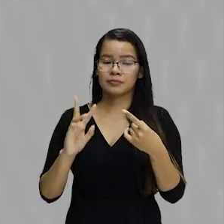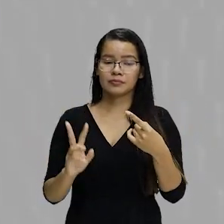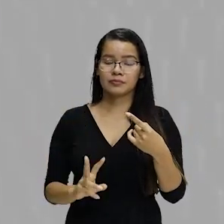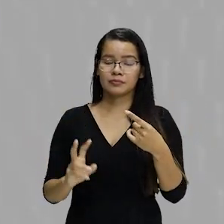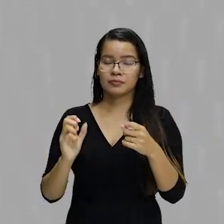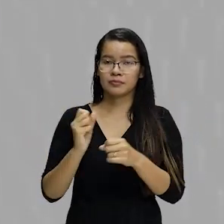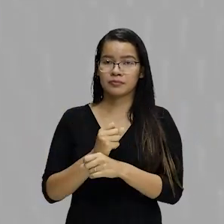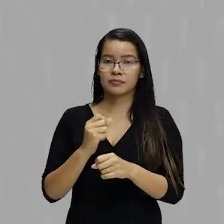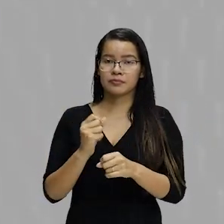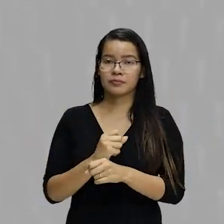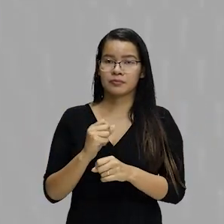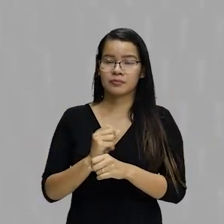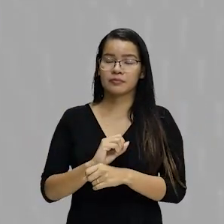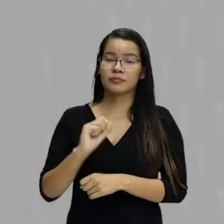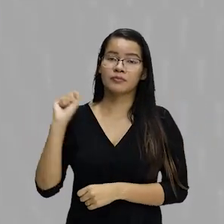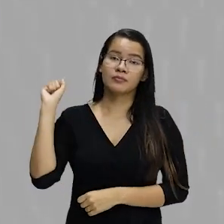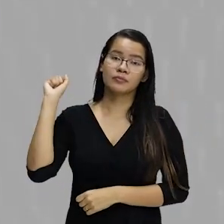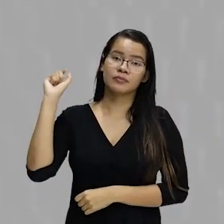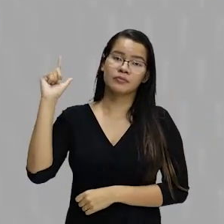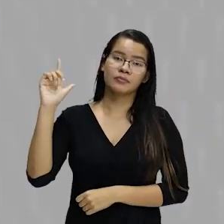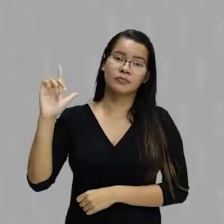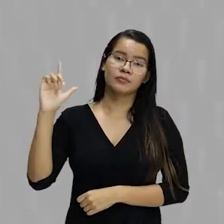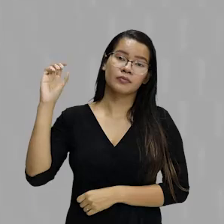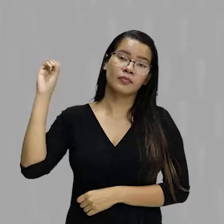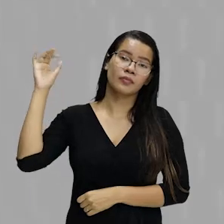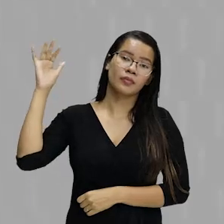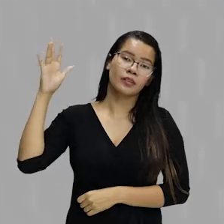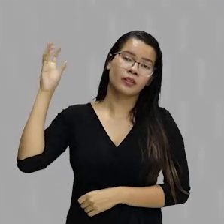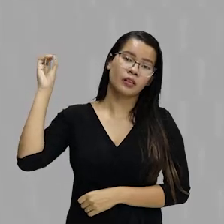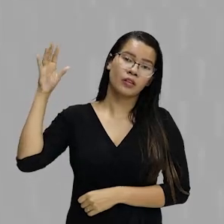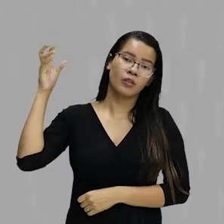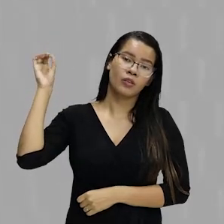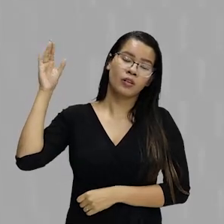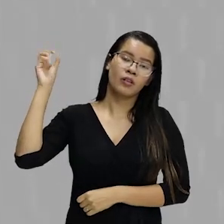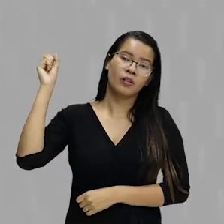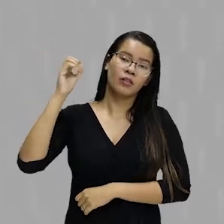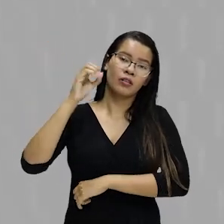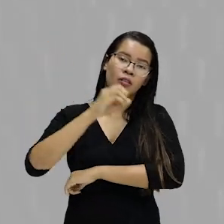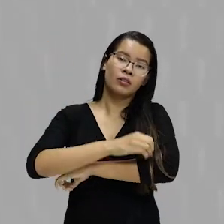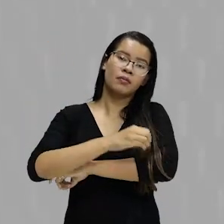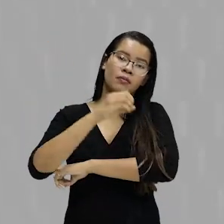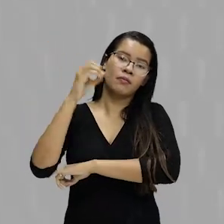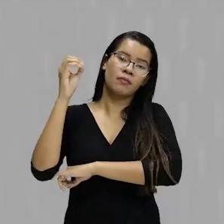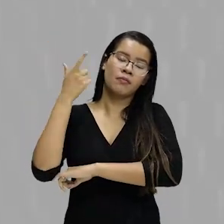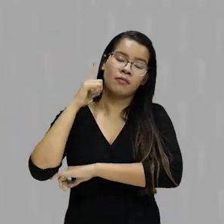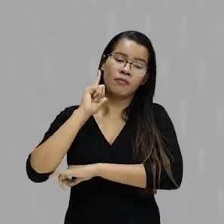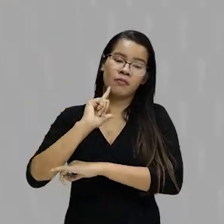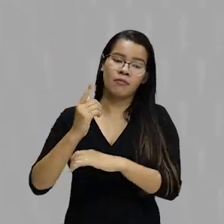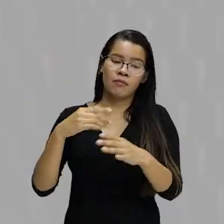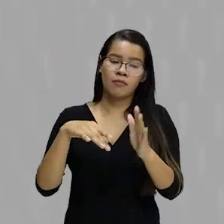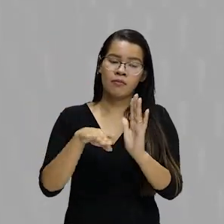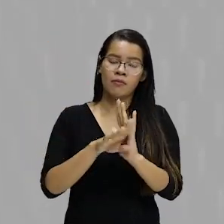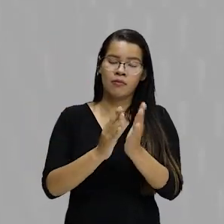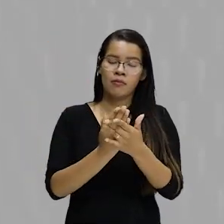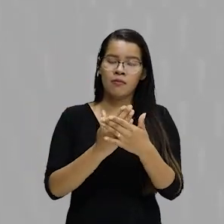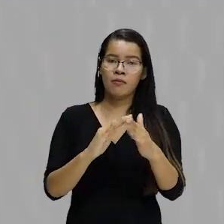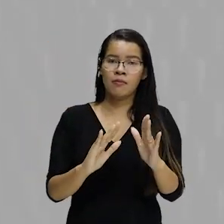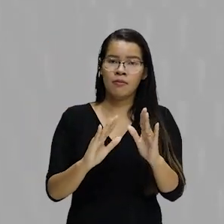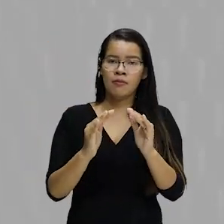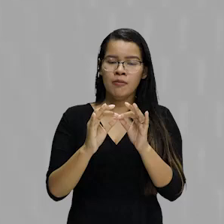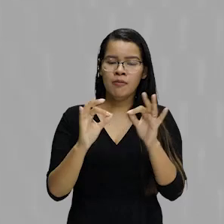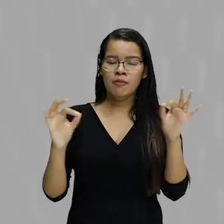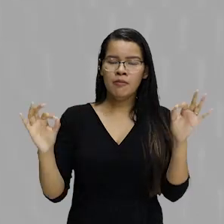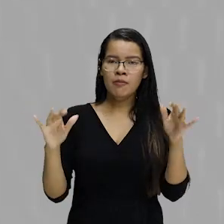quando ela entra pela porta, né, pelo portal, ela consegue chegar ao final do corredor. Ok? Então, acredita-se